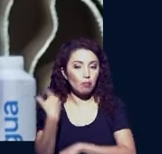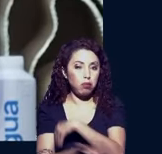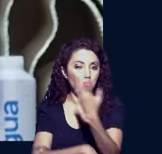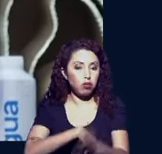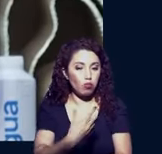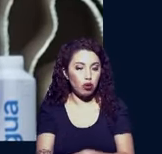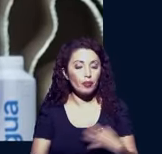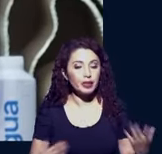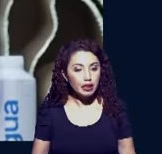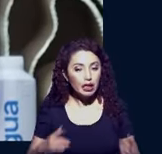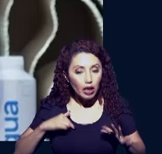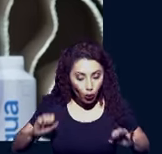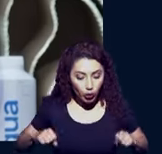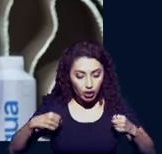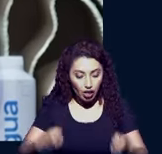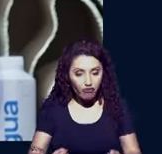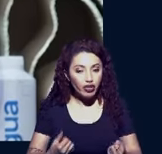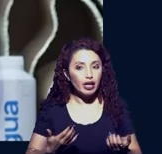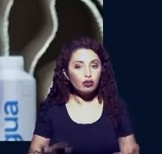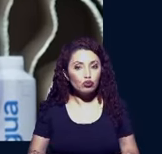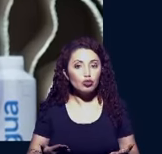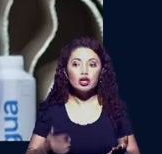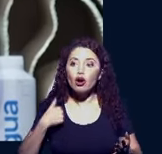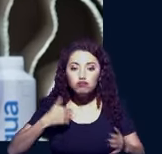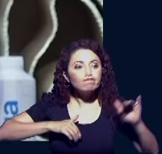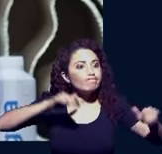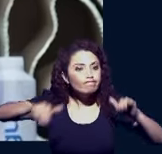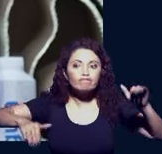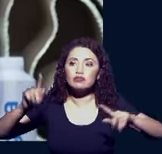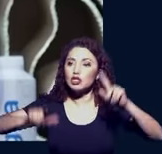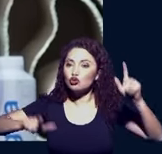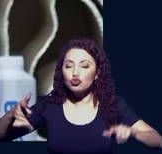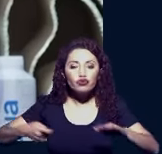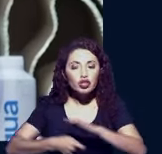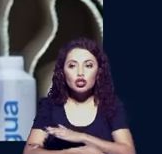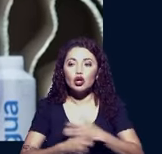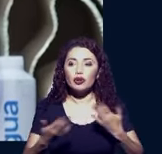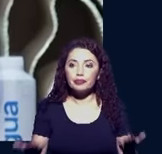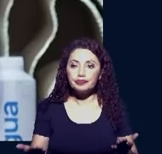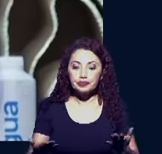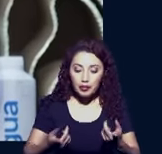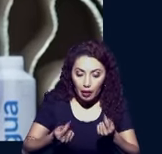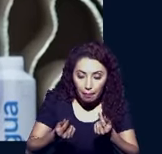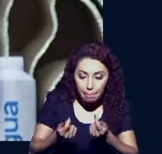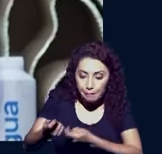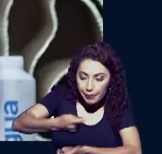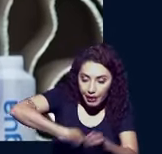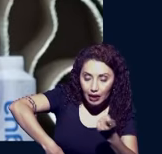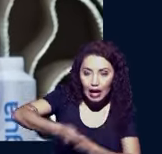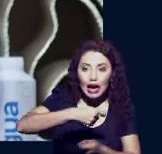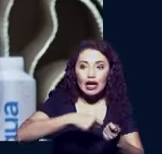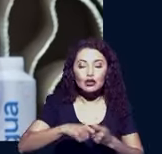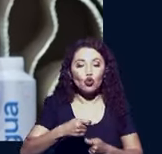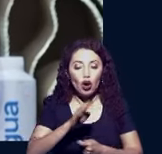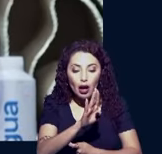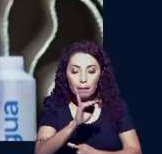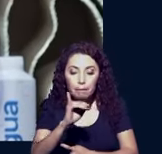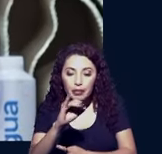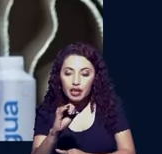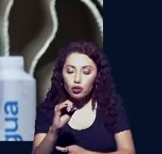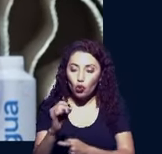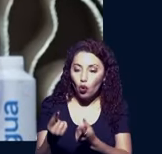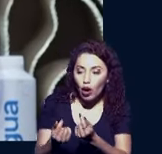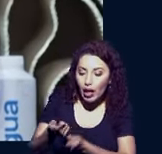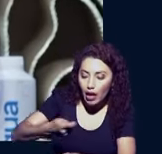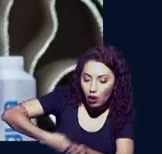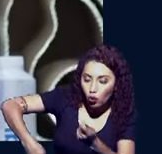e chamo a atenção de investidores para o mercado de bioeconomia de produtos oriundos da floresta